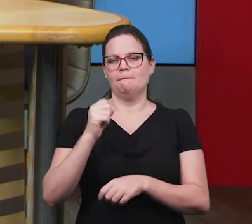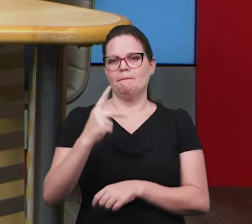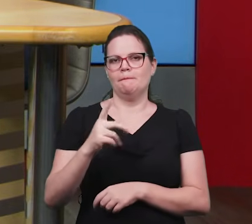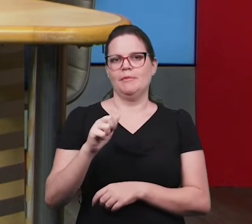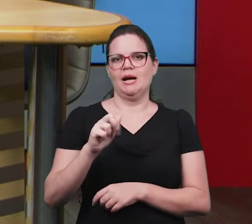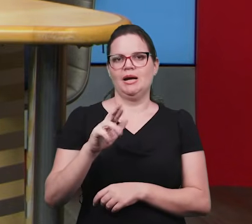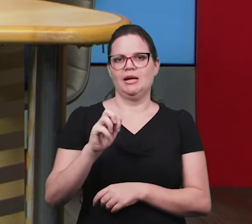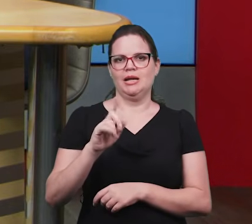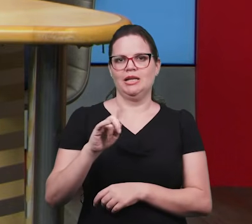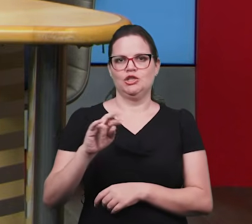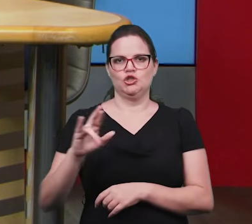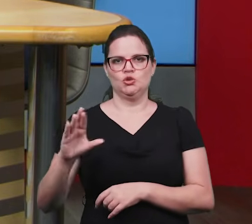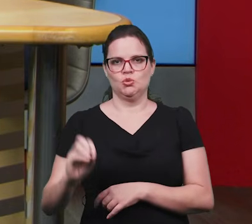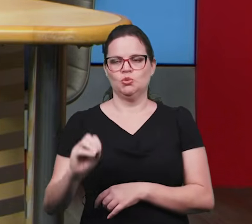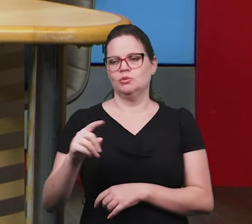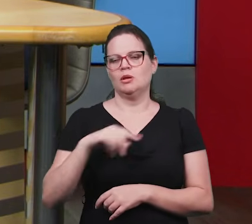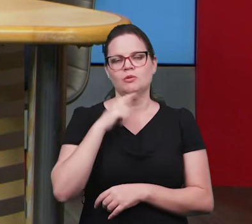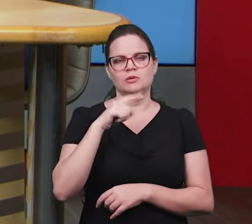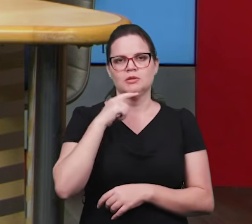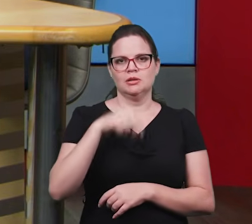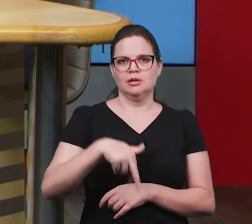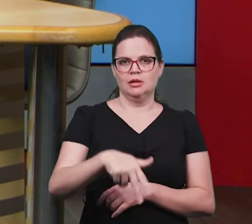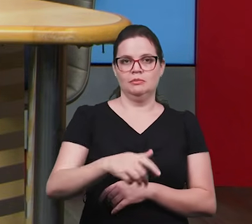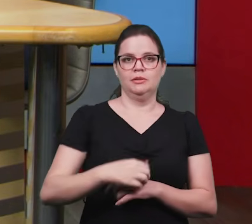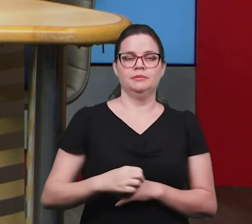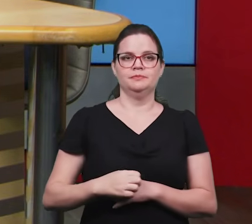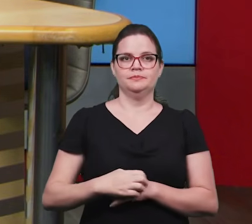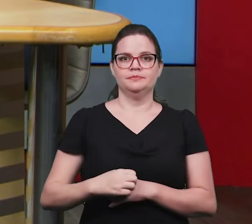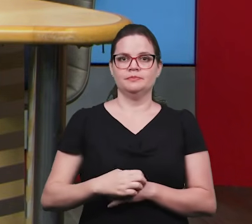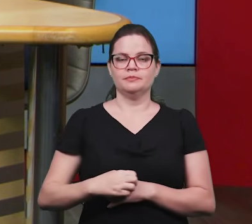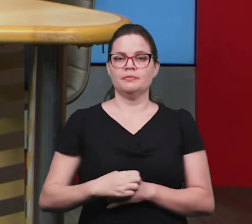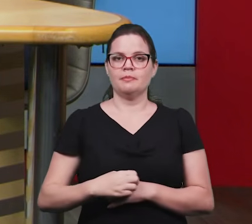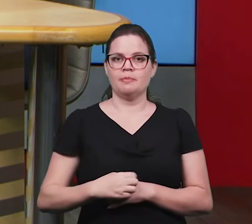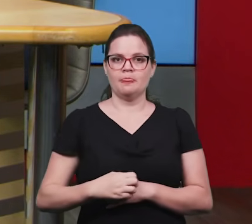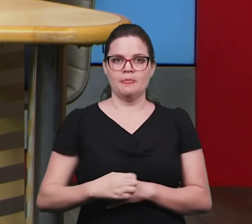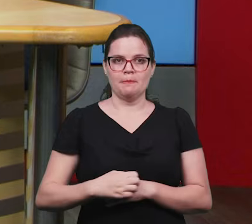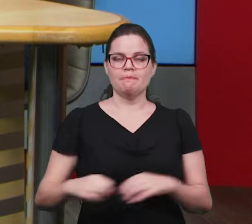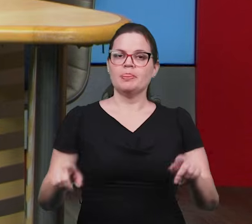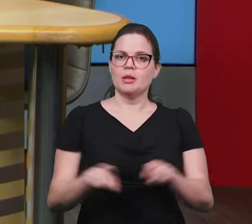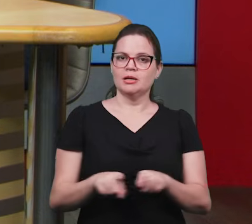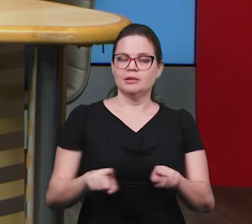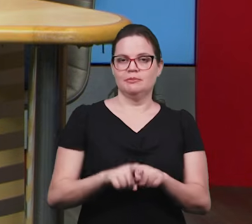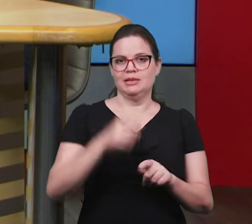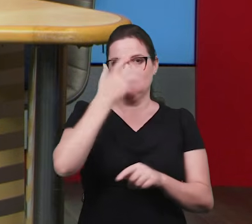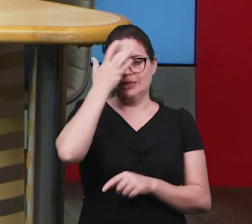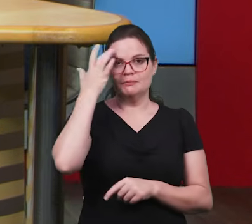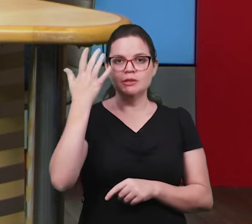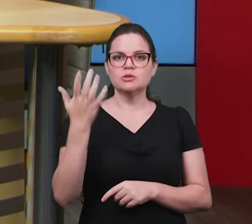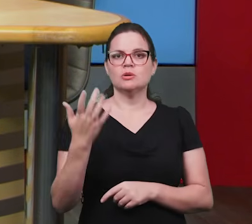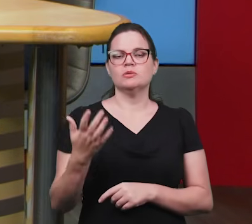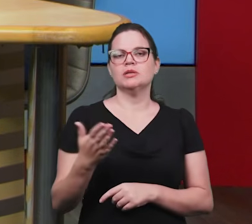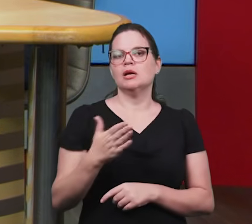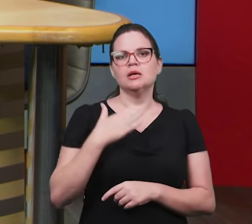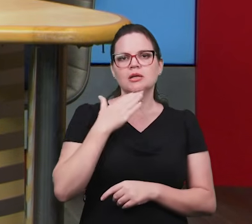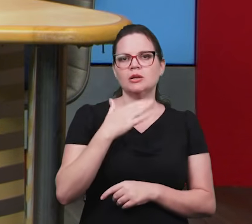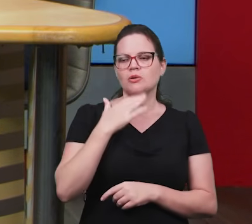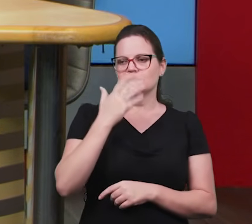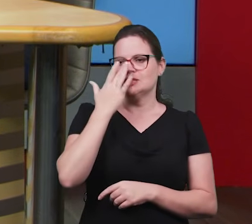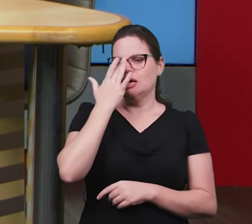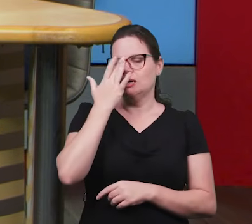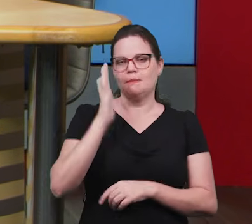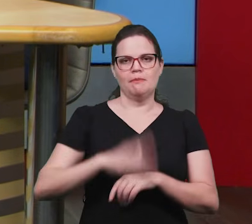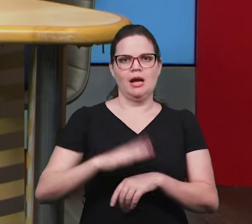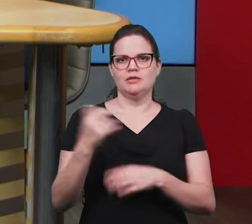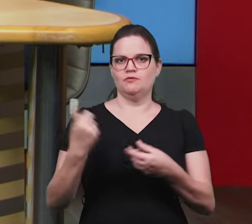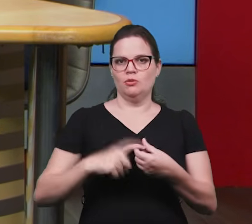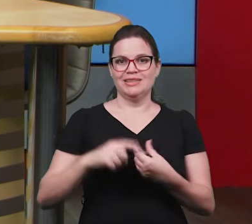caminhada. E também age também nas pessoas que não têm mais condição de regressão, mas que vão manter os músculos ali em funcionamento,